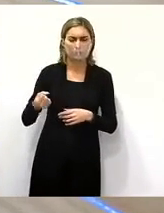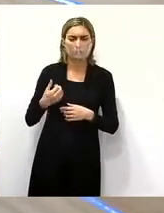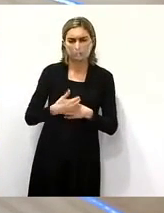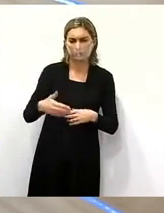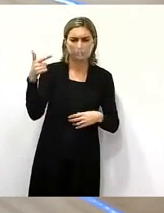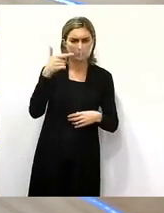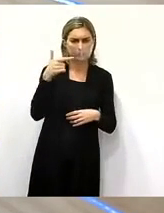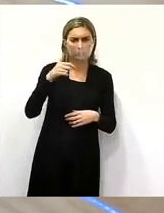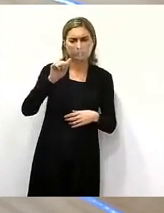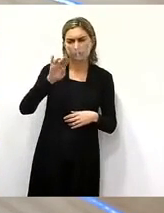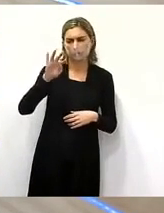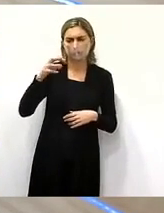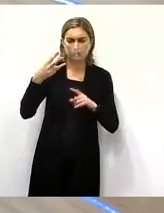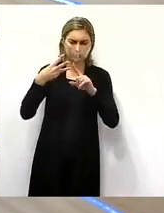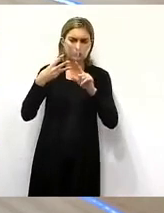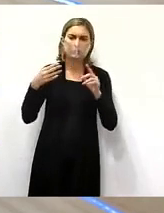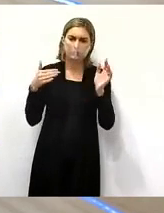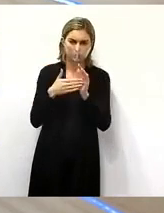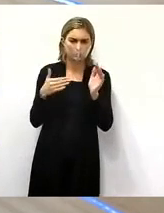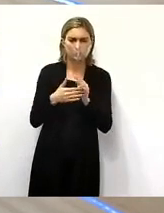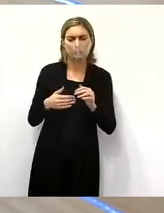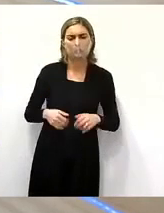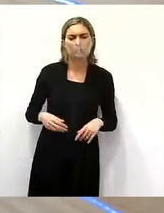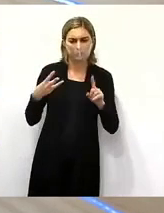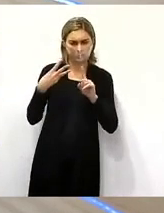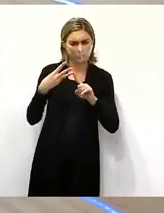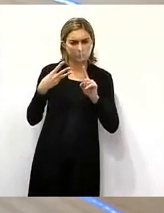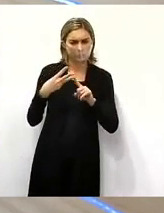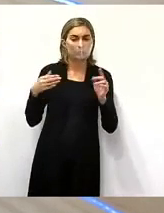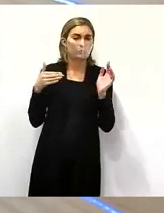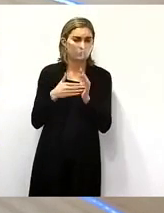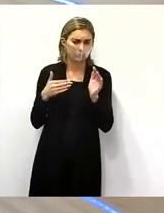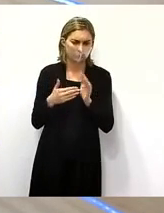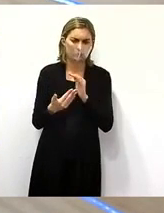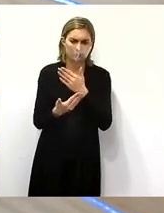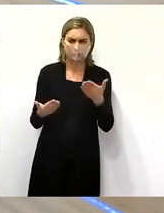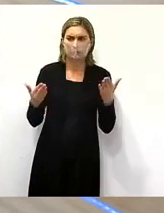para o segundo autor, o terceiro e último autor. O terceiro e último autor, não